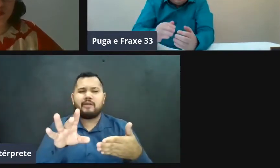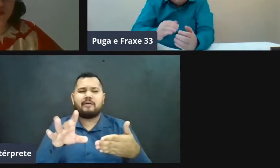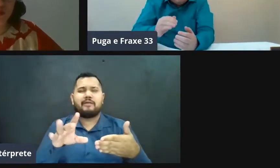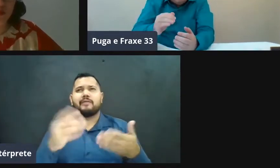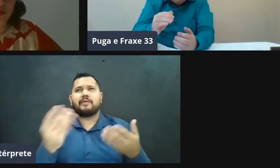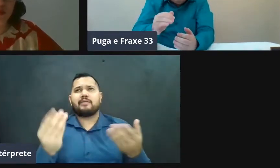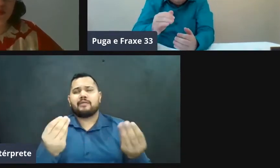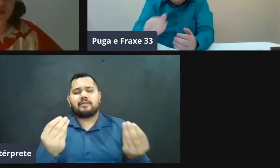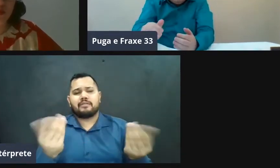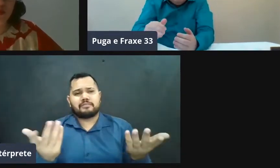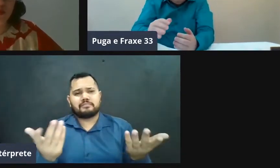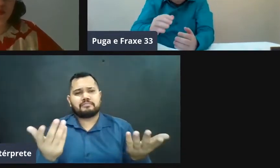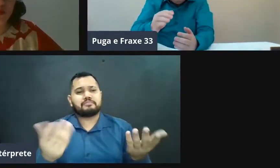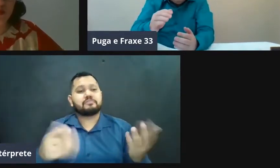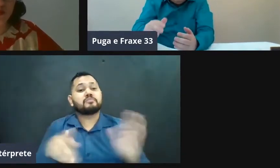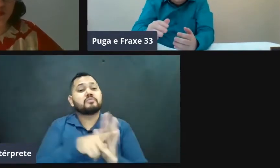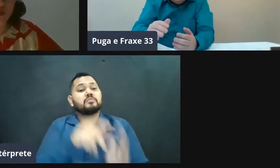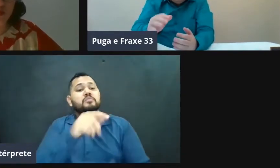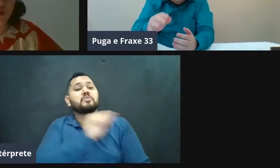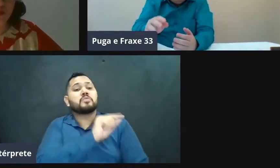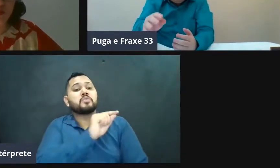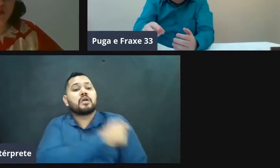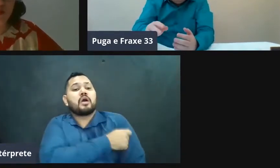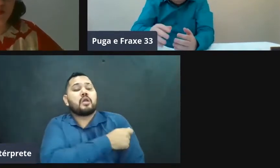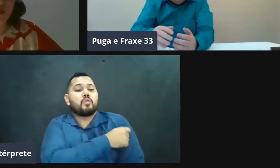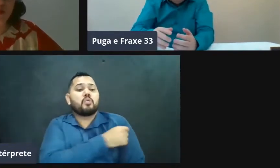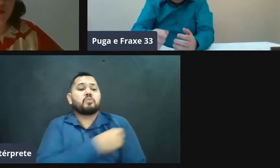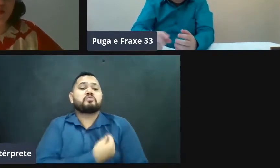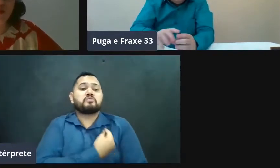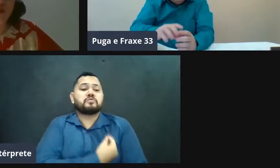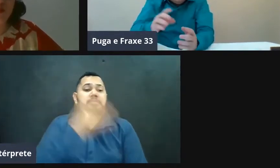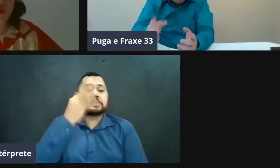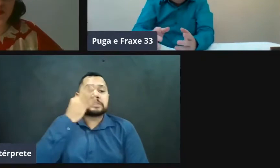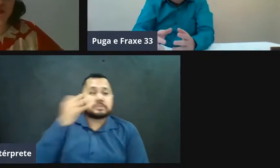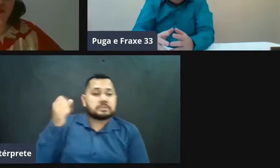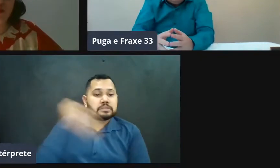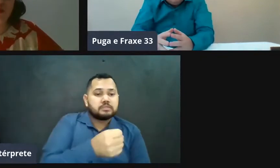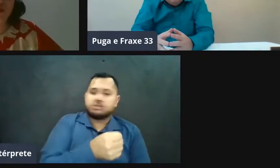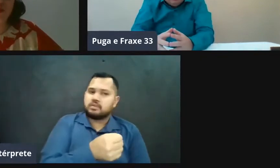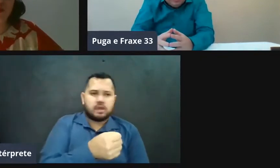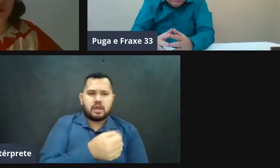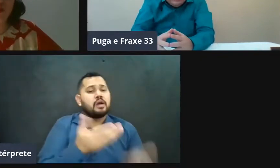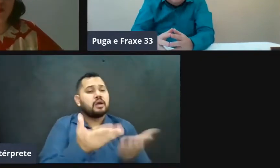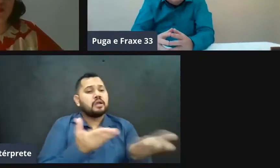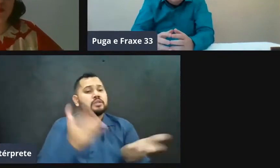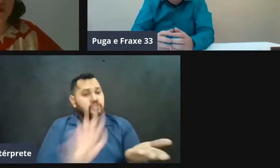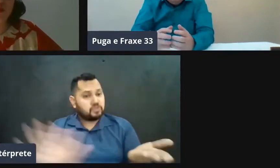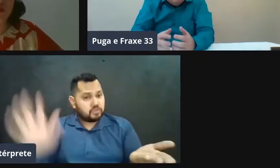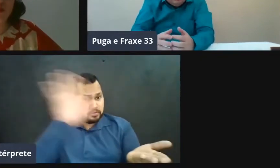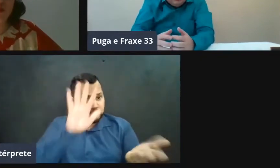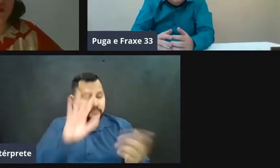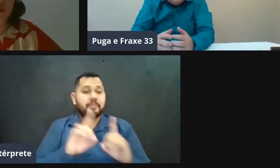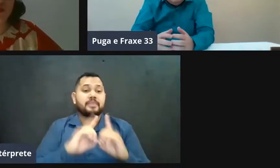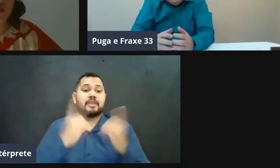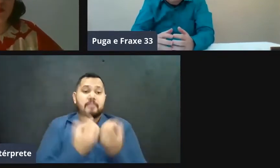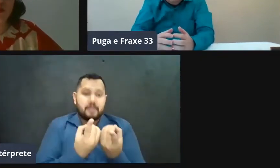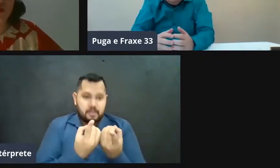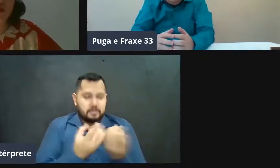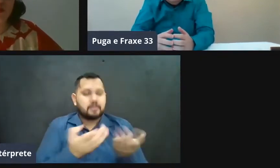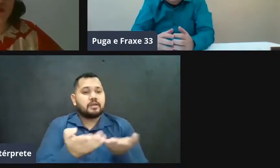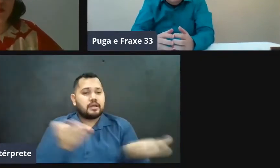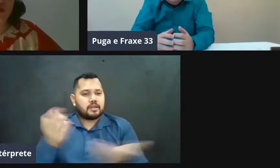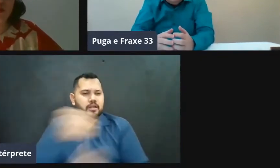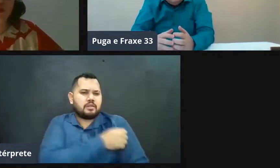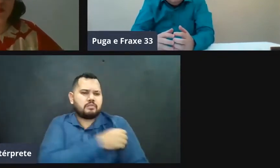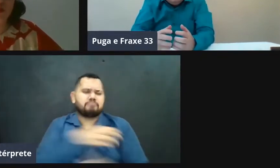apenas no que o aluno esteja ali presencialmente, é uma assistência global. E o DAEST fez um grande trabalho ao